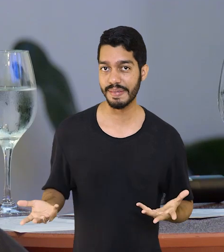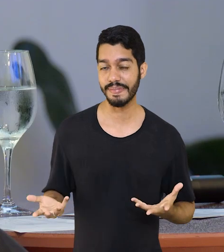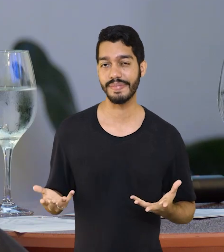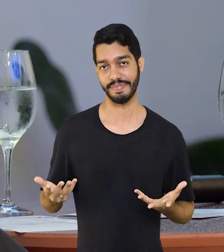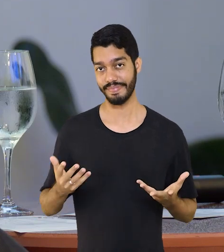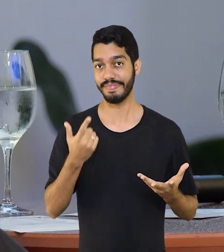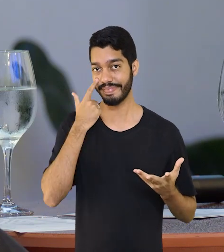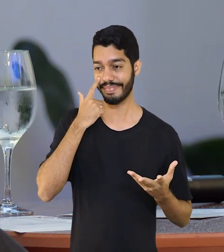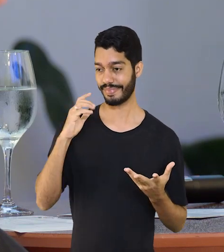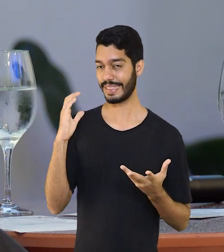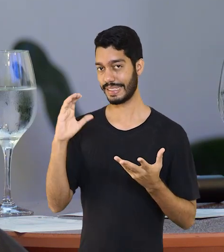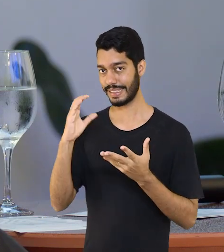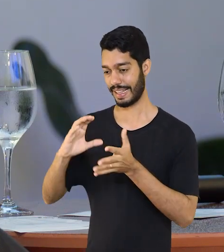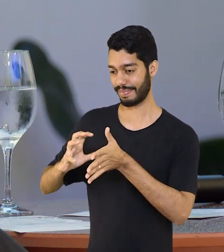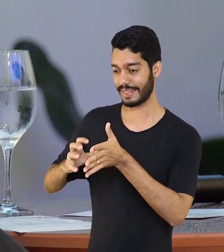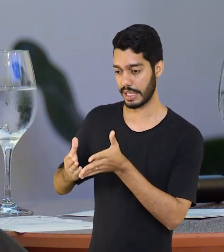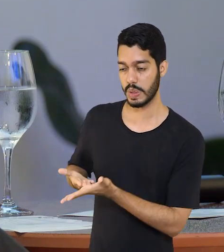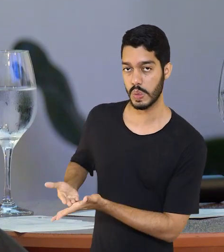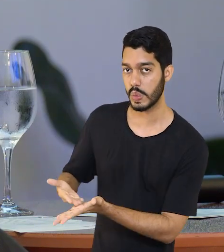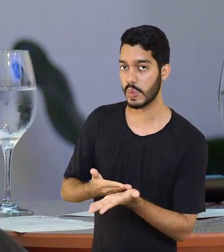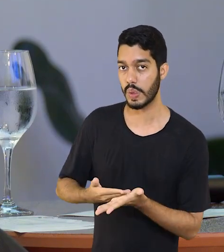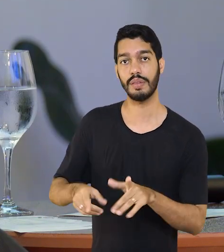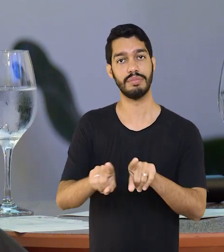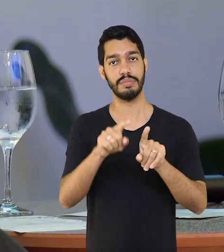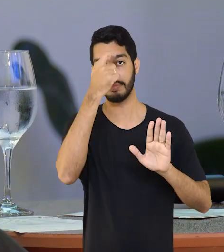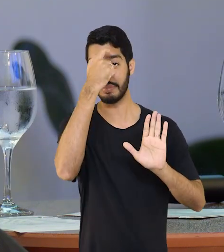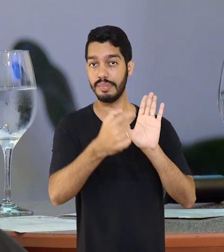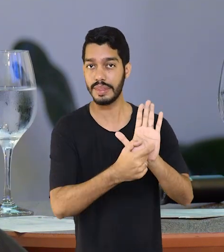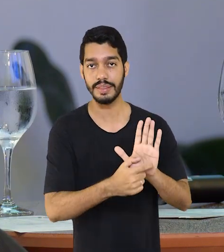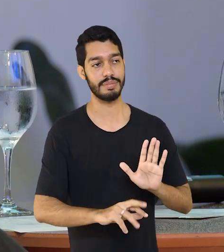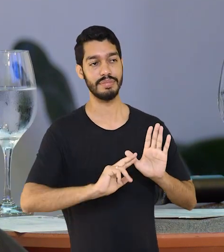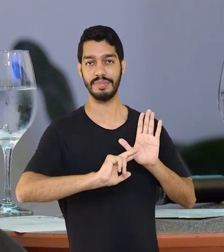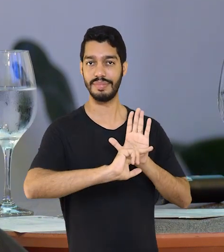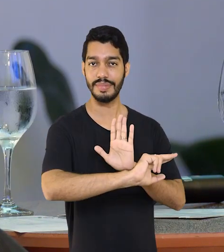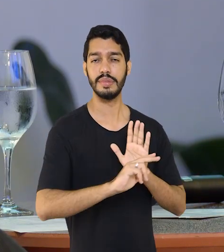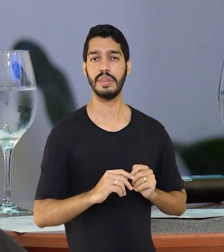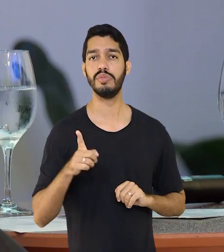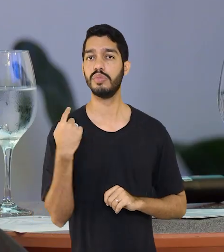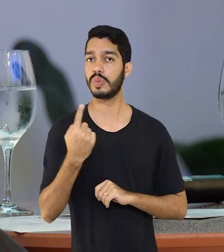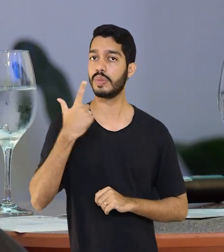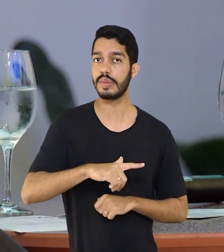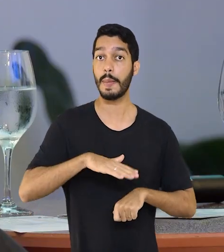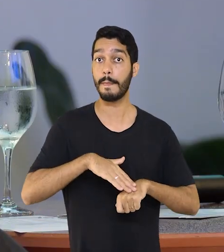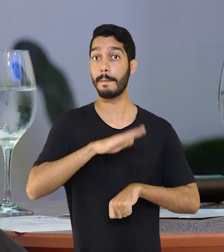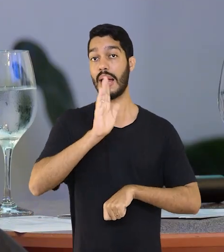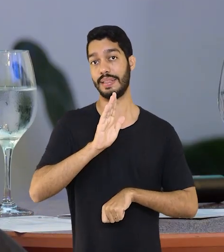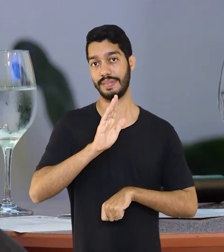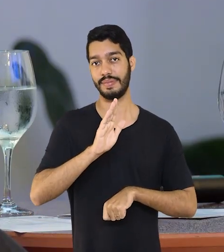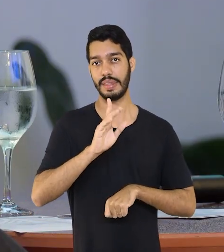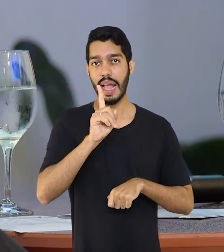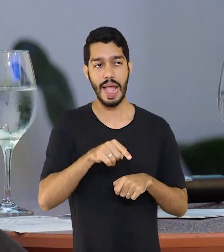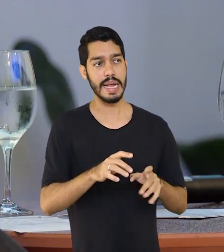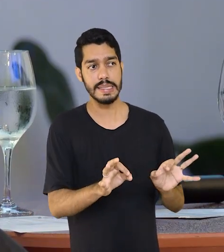questão da ciência de dados, de inteligência artificial, etc., você consegue aumentar o